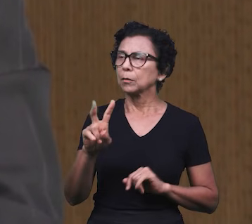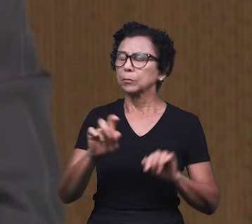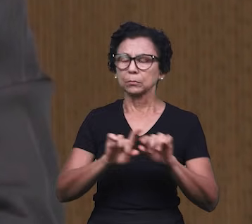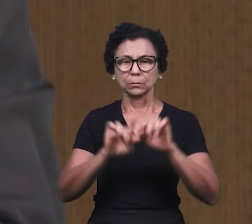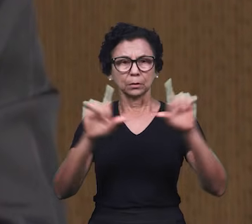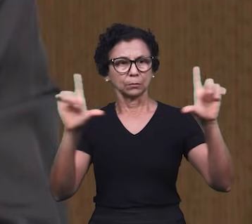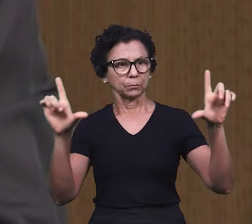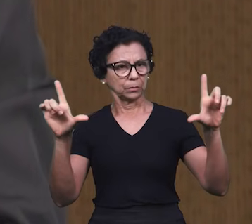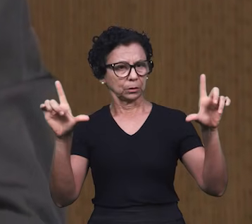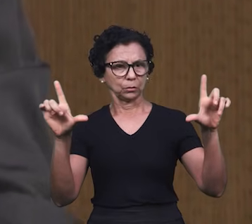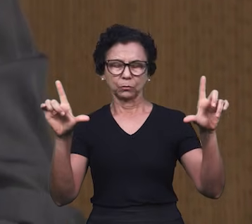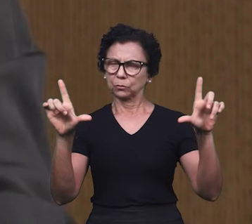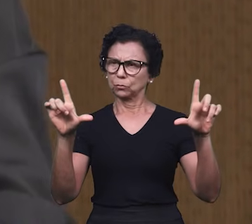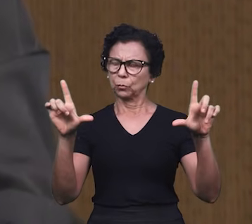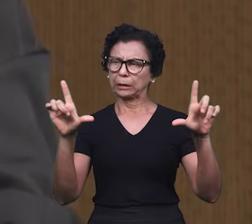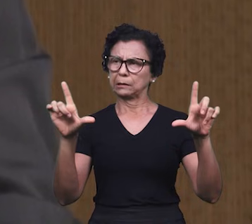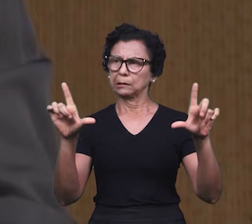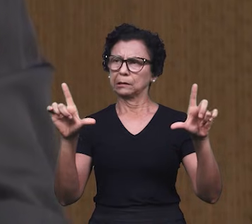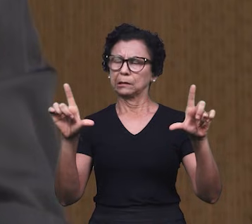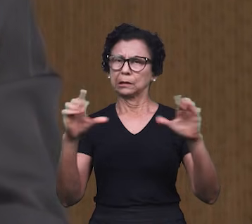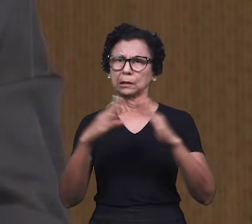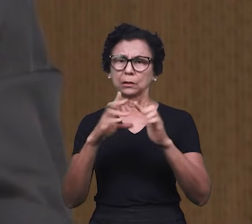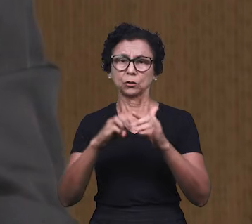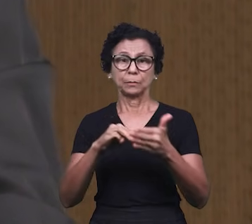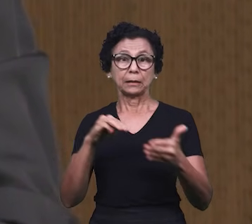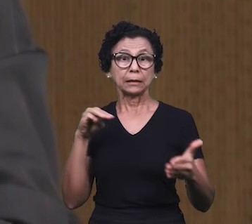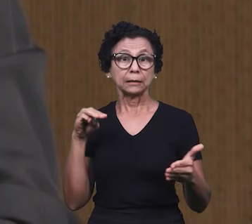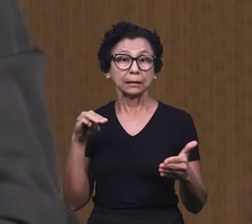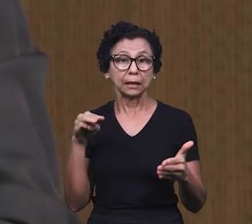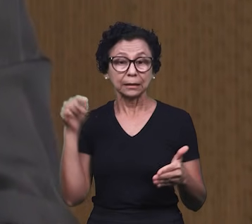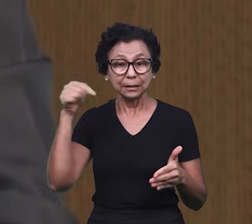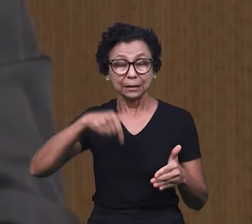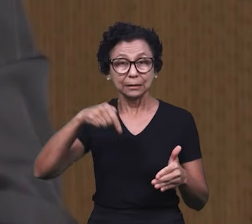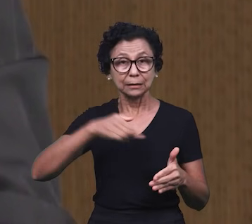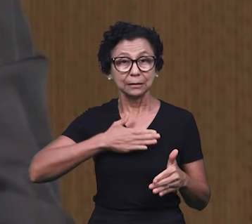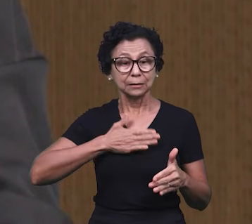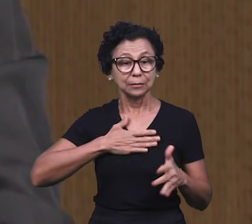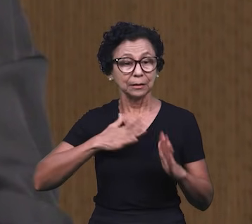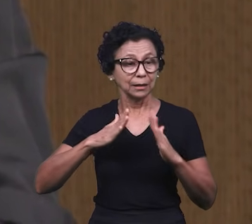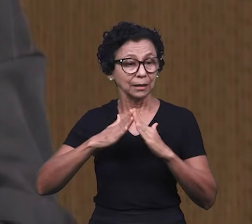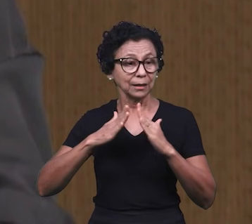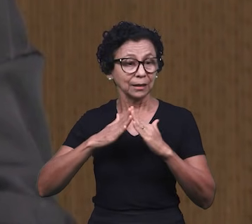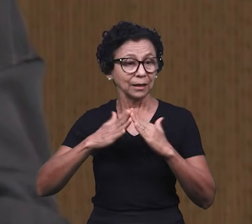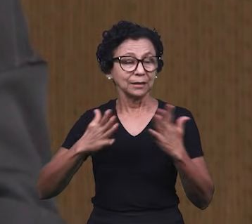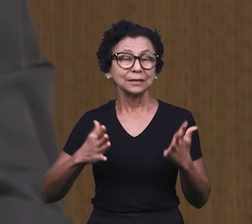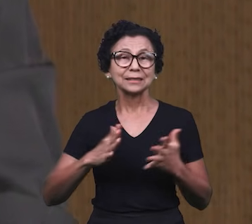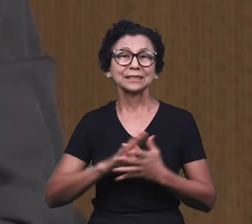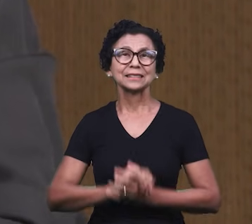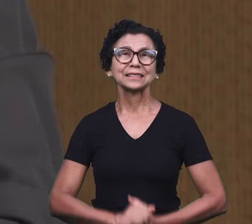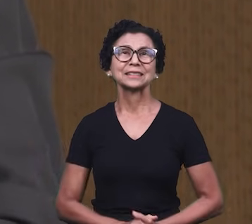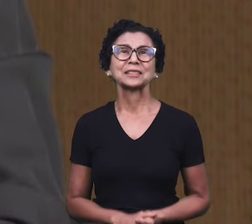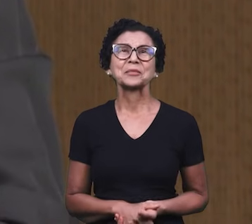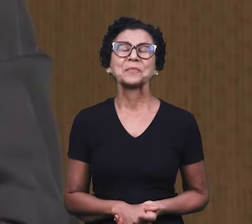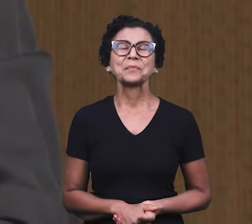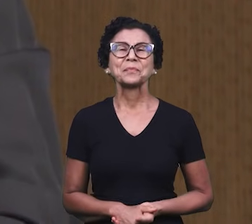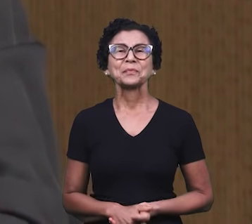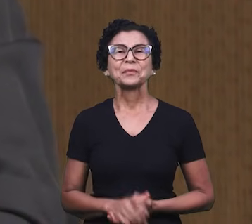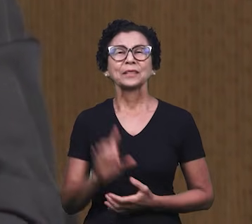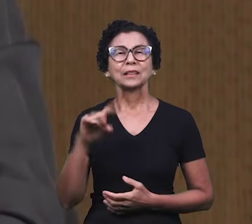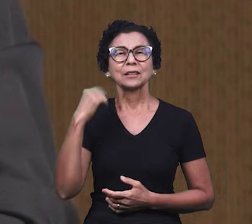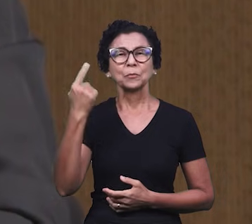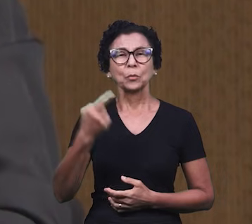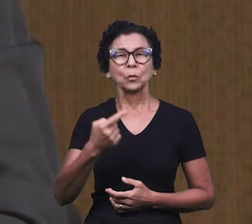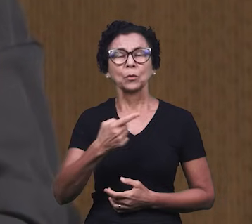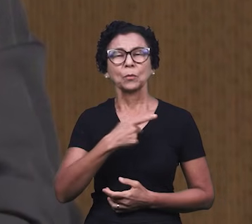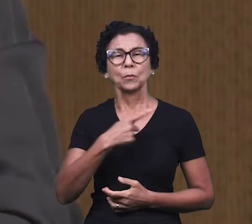ela mandou para nós, né, o testemunho dela, e o pastor Zeilton foi lá e entrevistou ela. Ela disse assim,